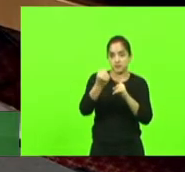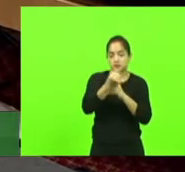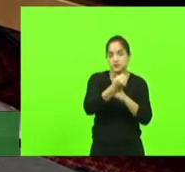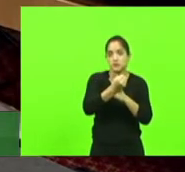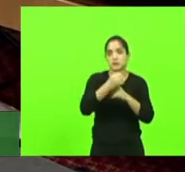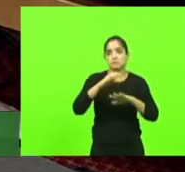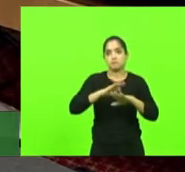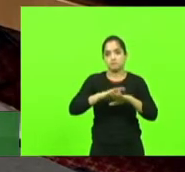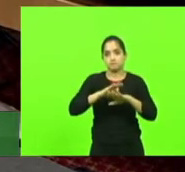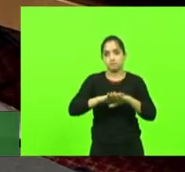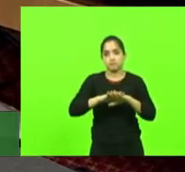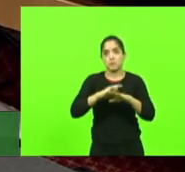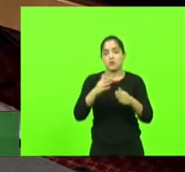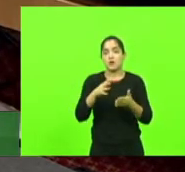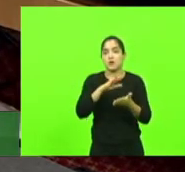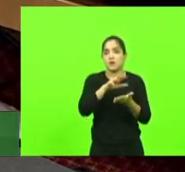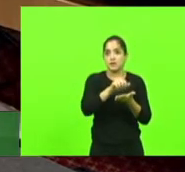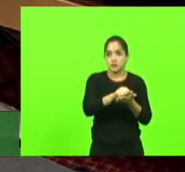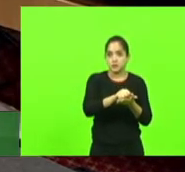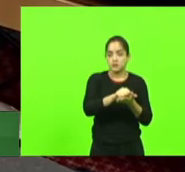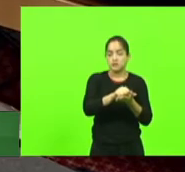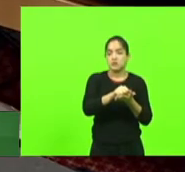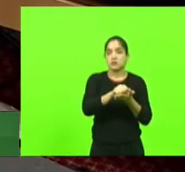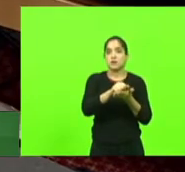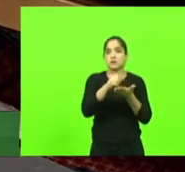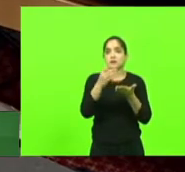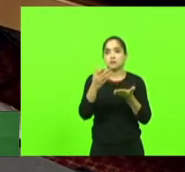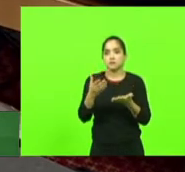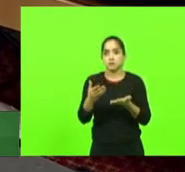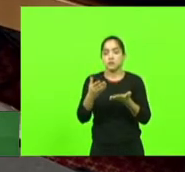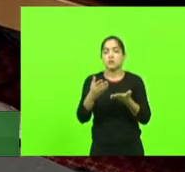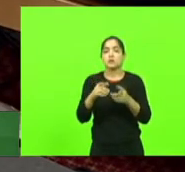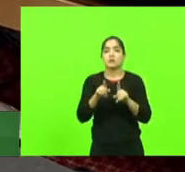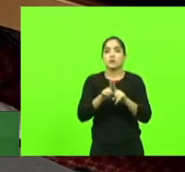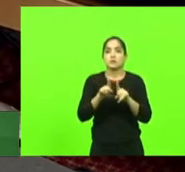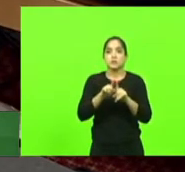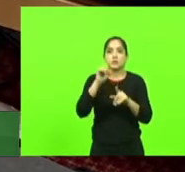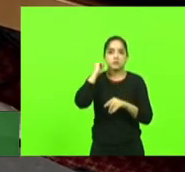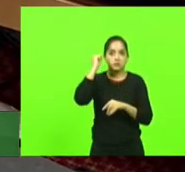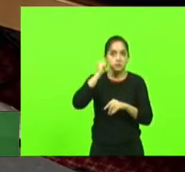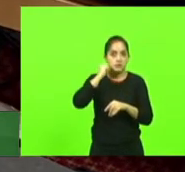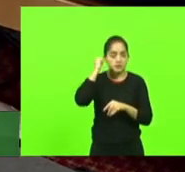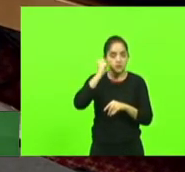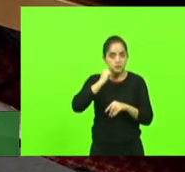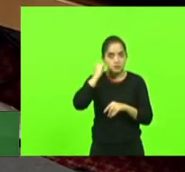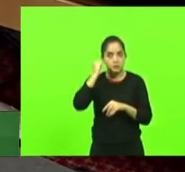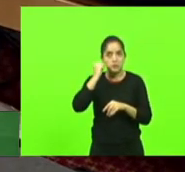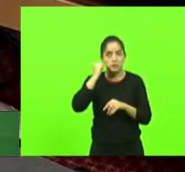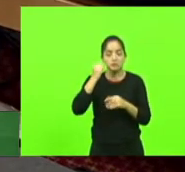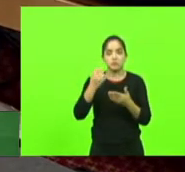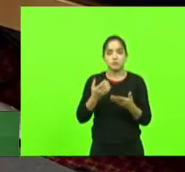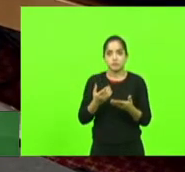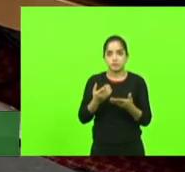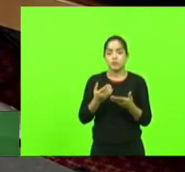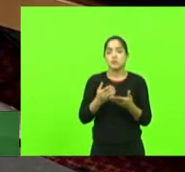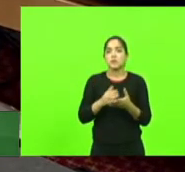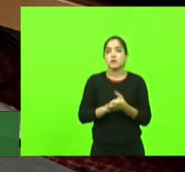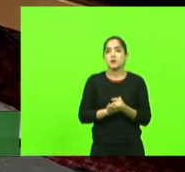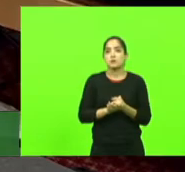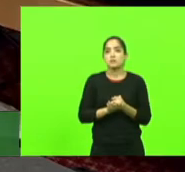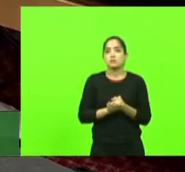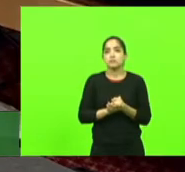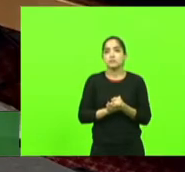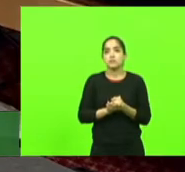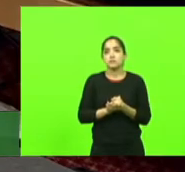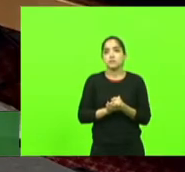parte. Registrar aqui o envolvimento do senador Espiridião Amin, do senador Dário Berger, o convencimento